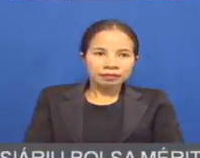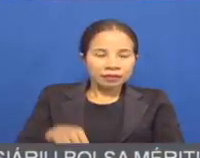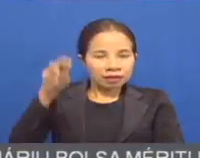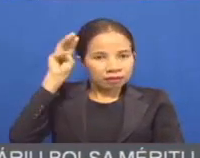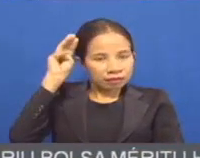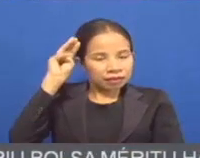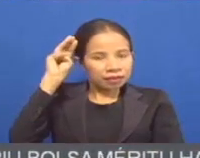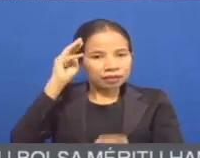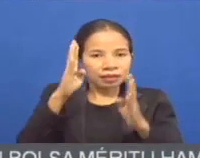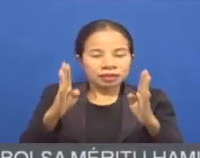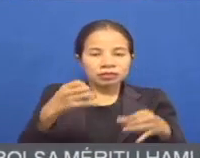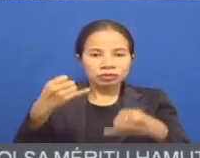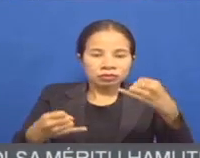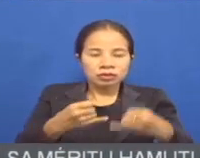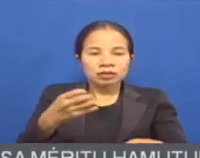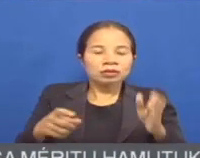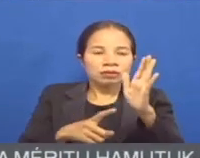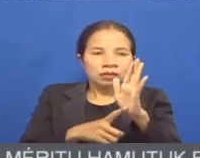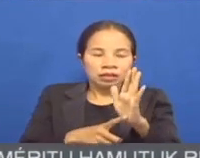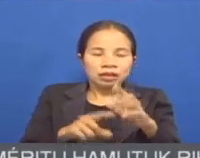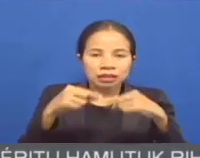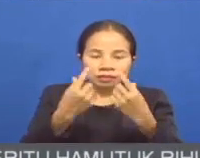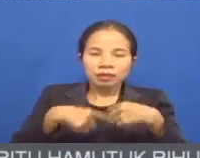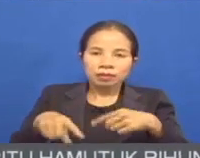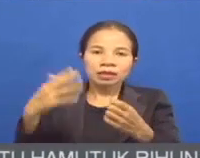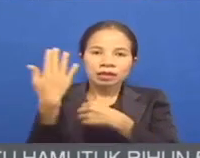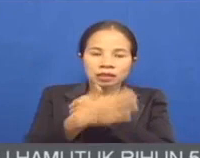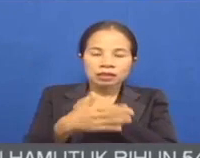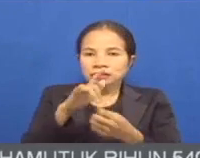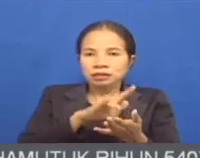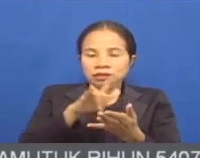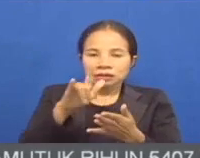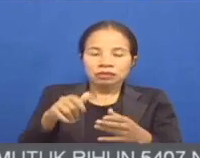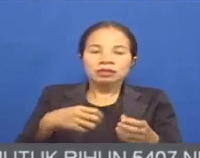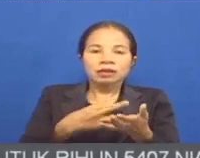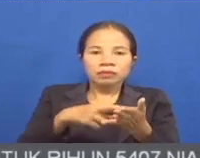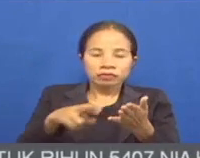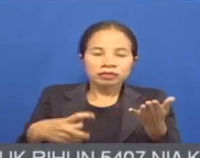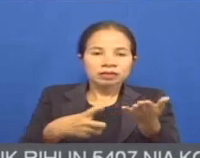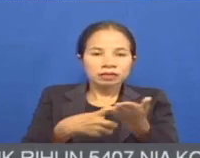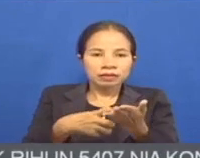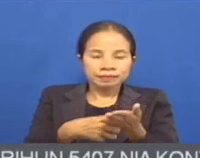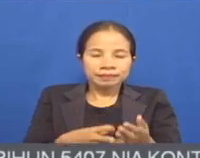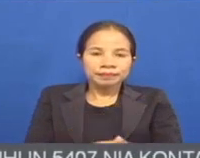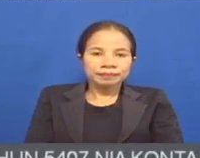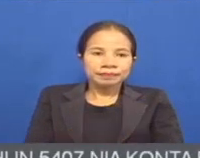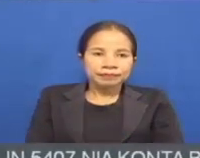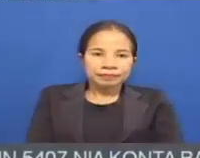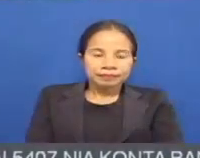Ministro di Giustizia Honia delegação desloca na Finlândia onde há a aprovação final da caderneta passaporte.